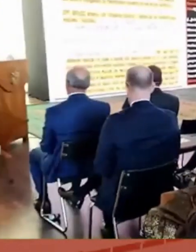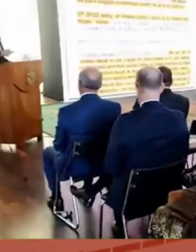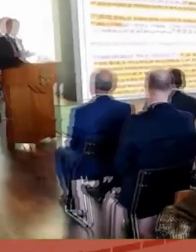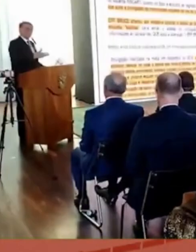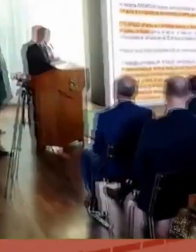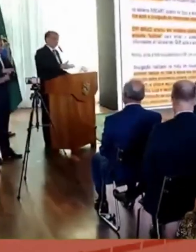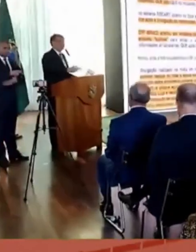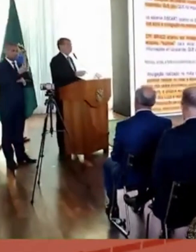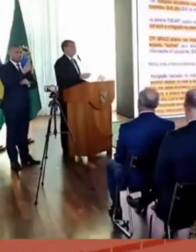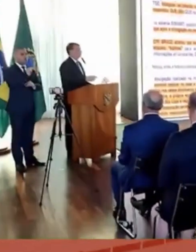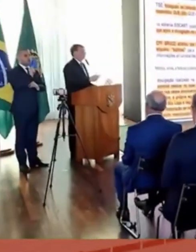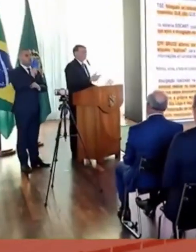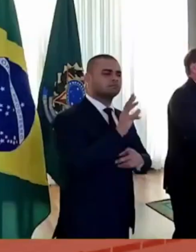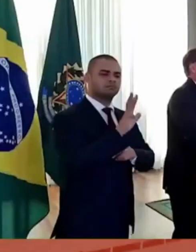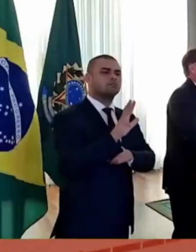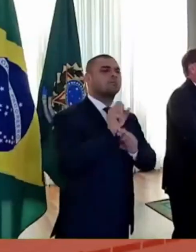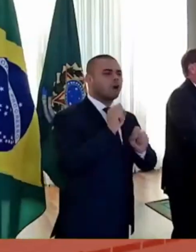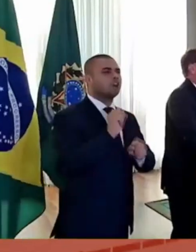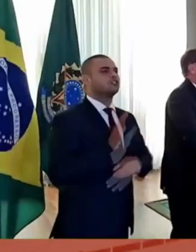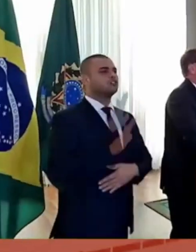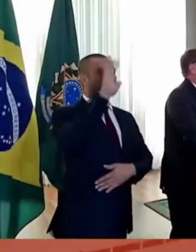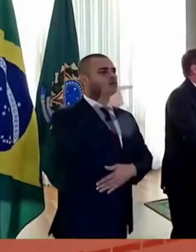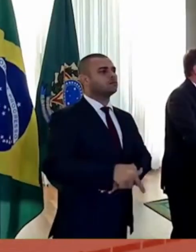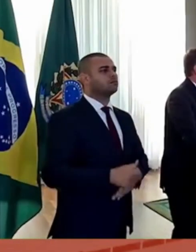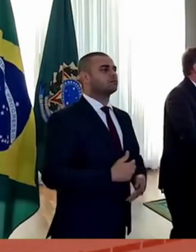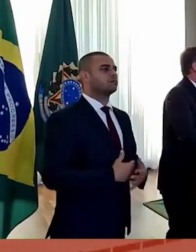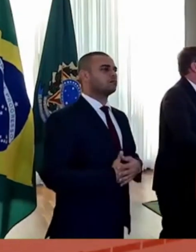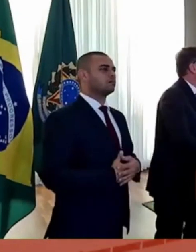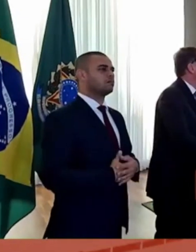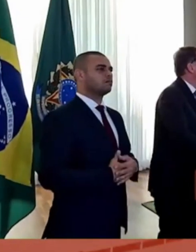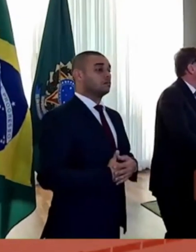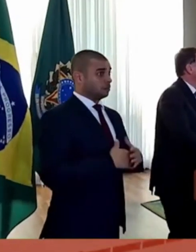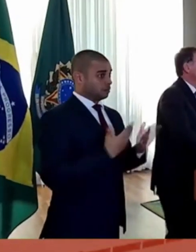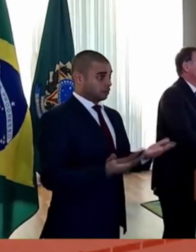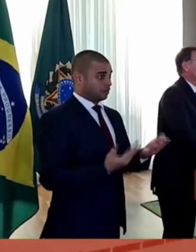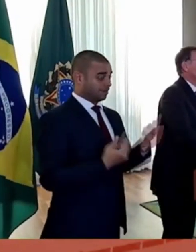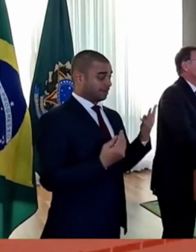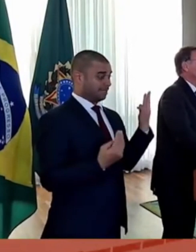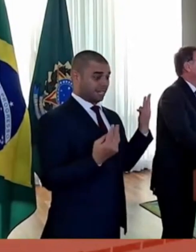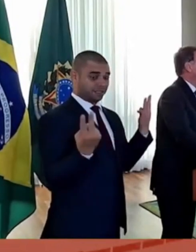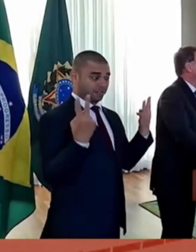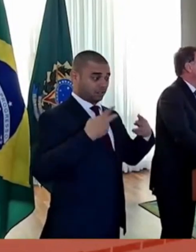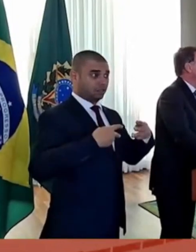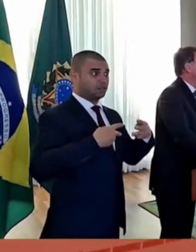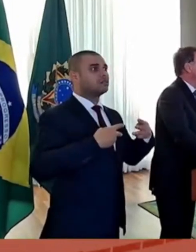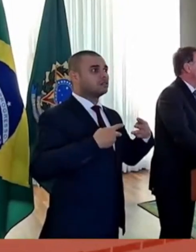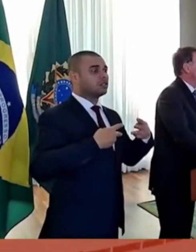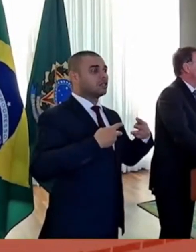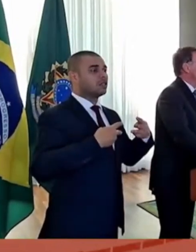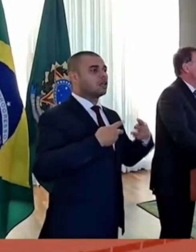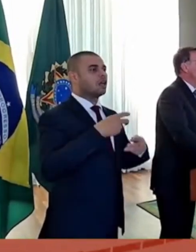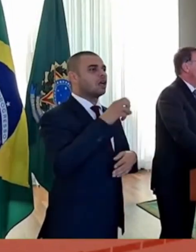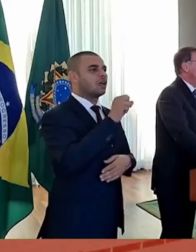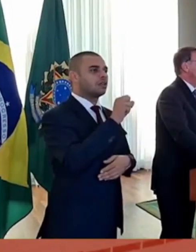É um absurdo total. Porque, veja só, a gente nem começou a falar aqui nos possíveis crimes que